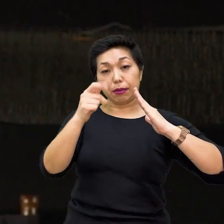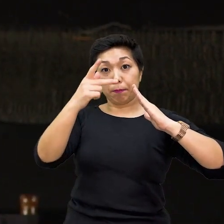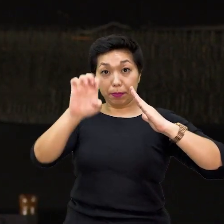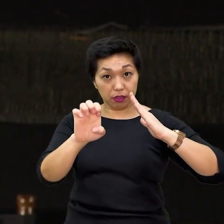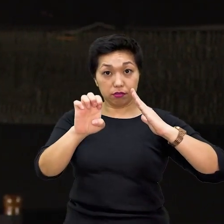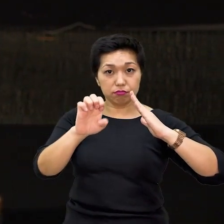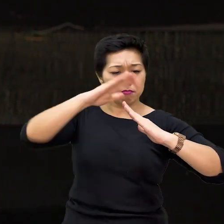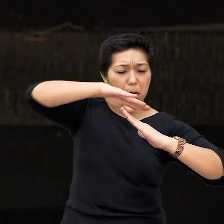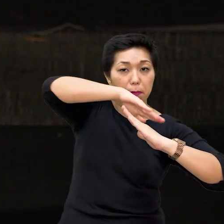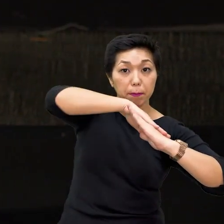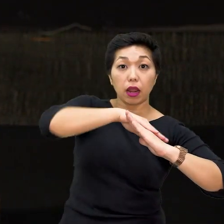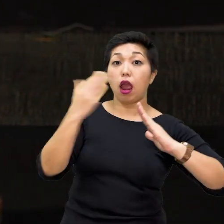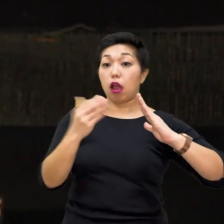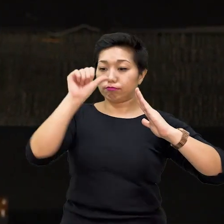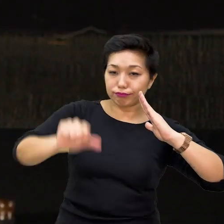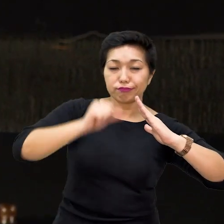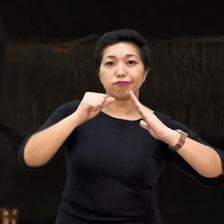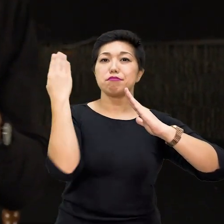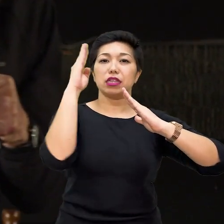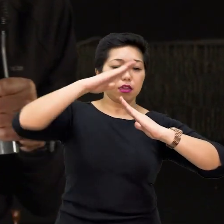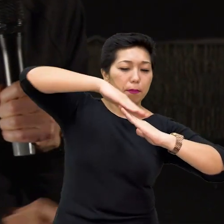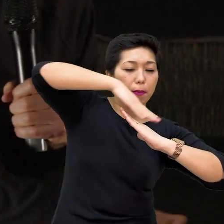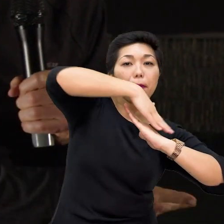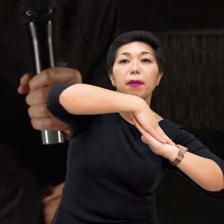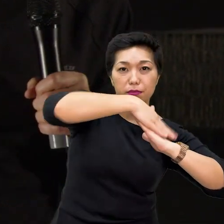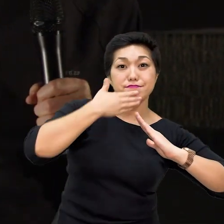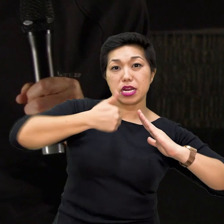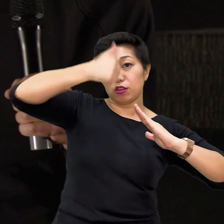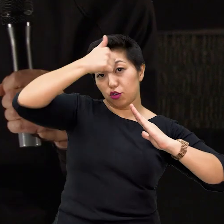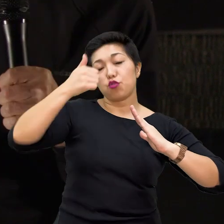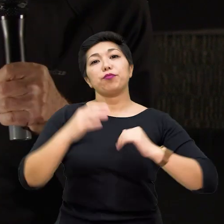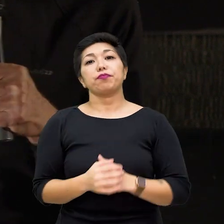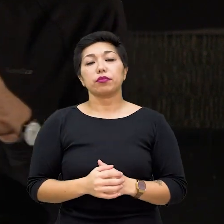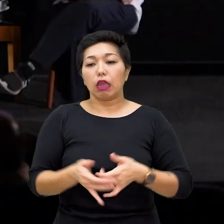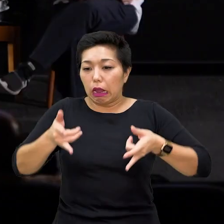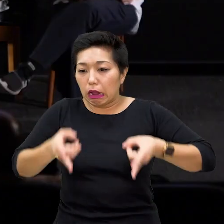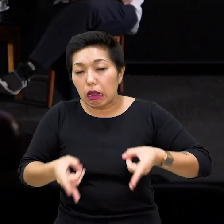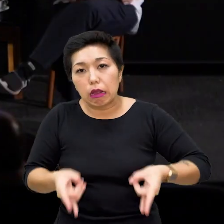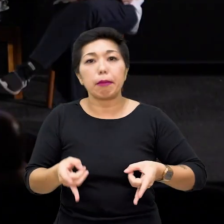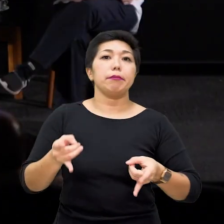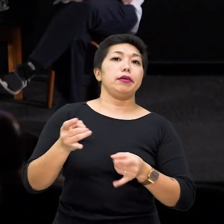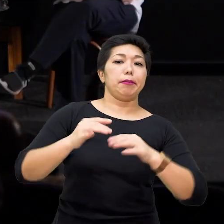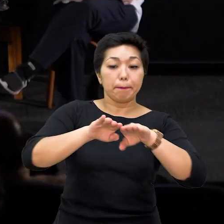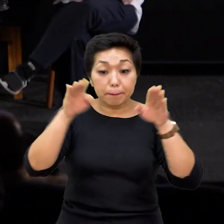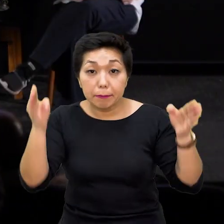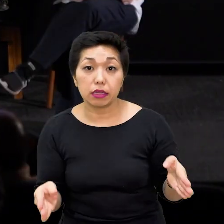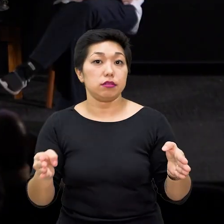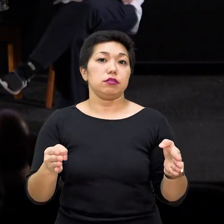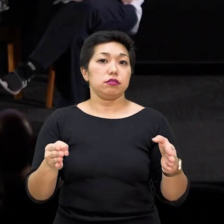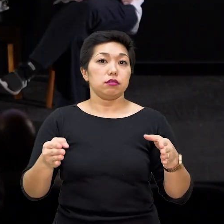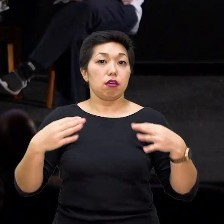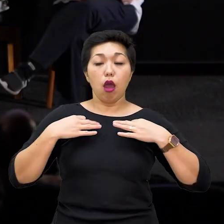Ou compraram sofá, compraram mesa, ou uma cama melhor, roupa e assim por